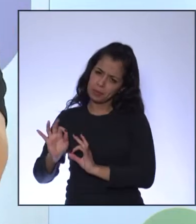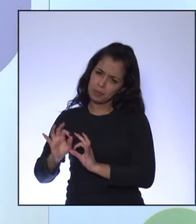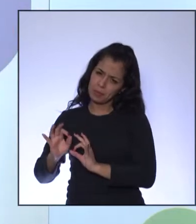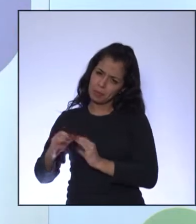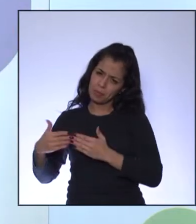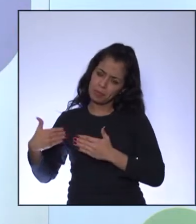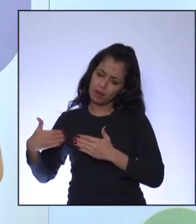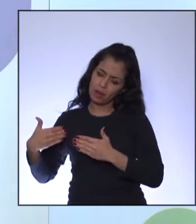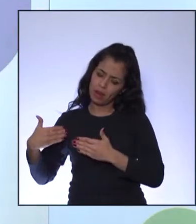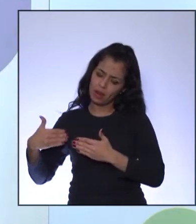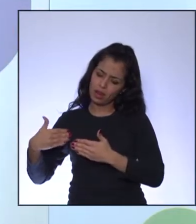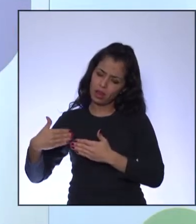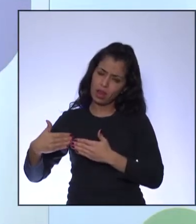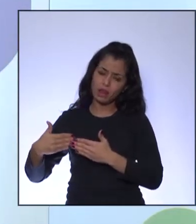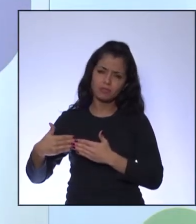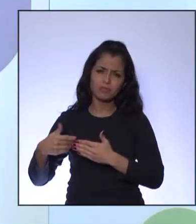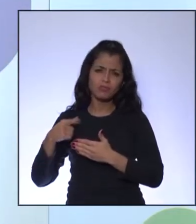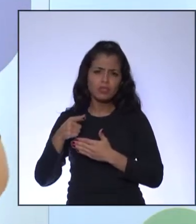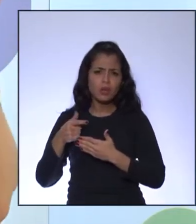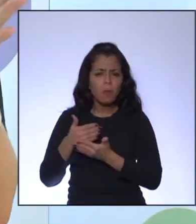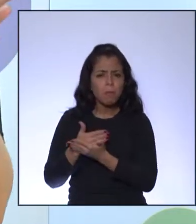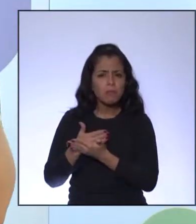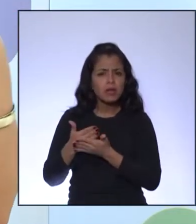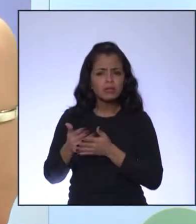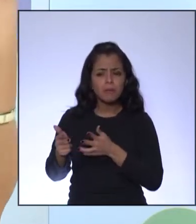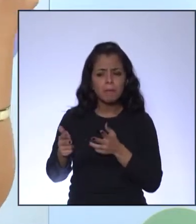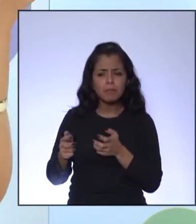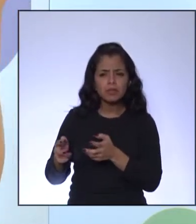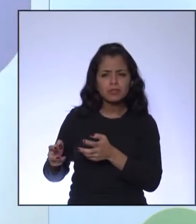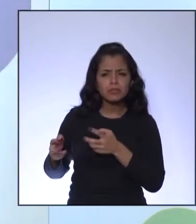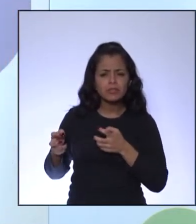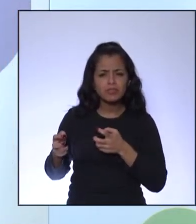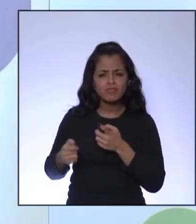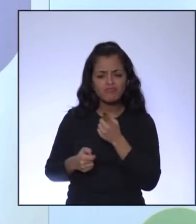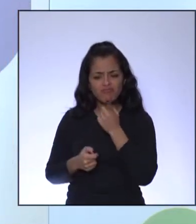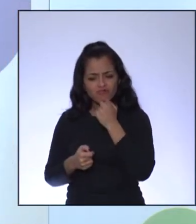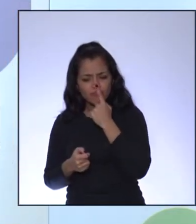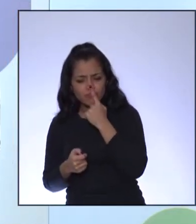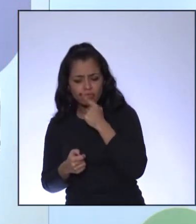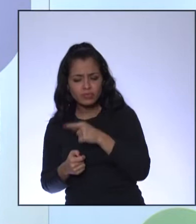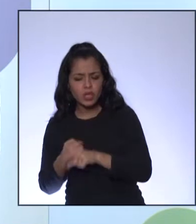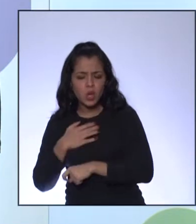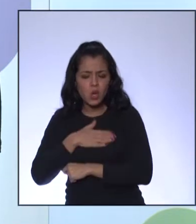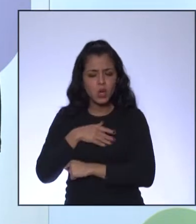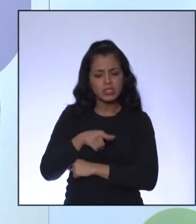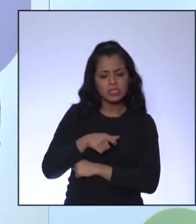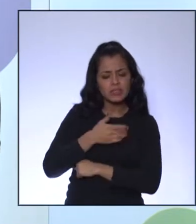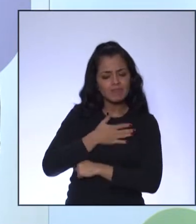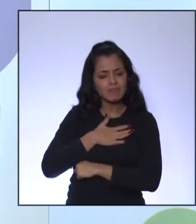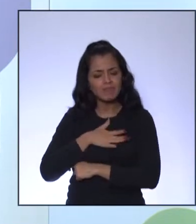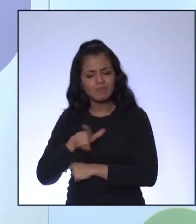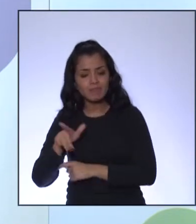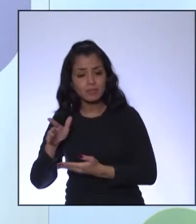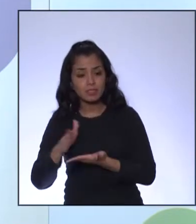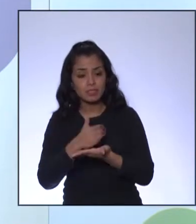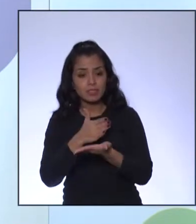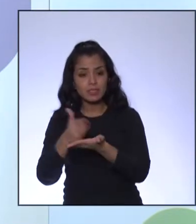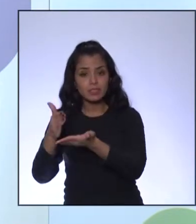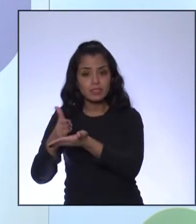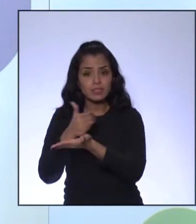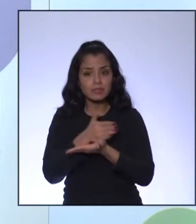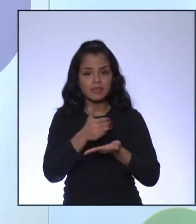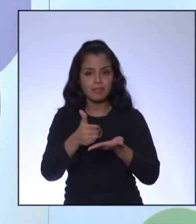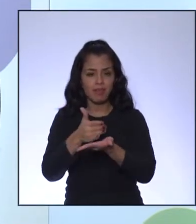vai percebendo quais as afinidades a gente vai tendo. A gente vai olhando em vários momentos da